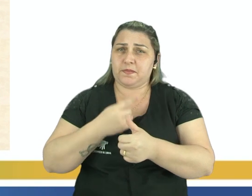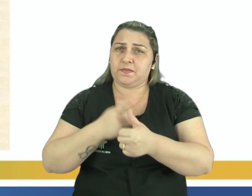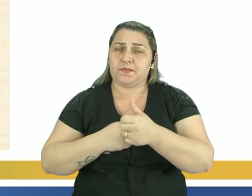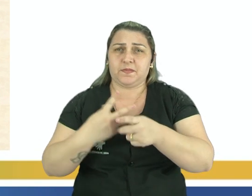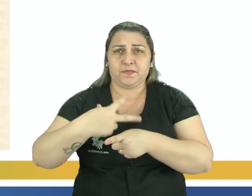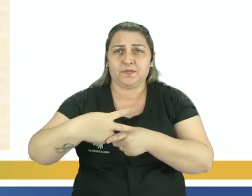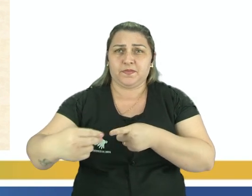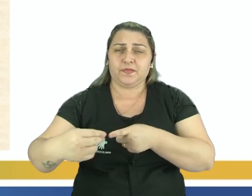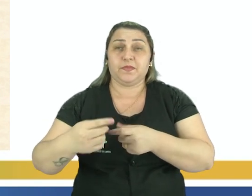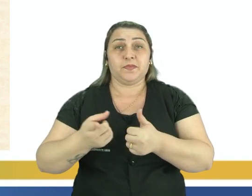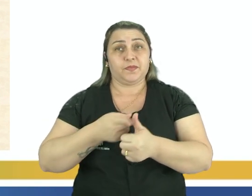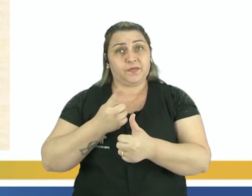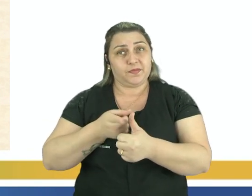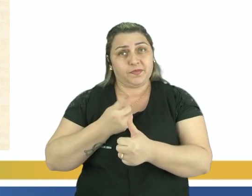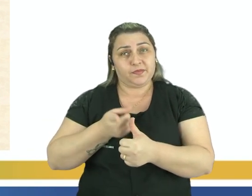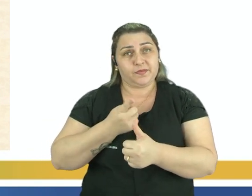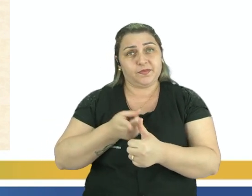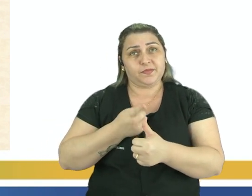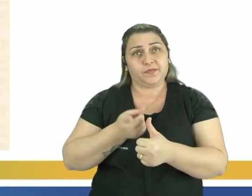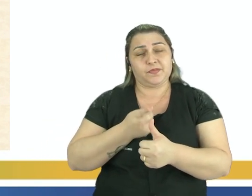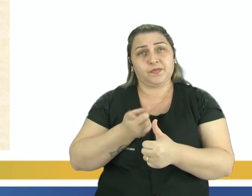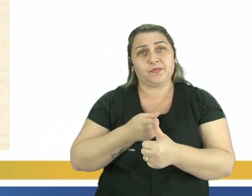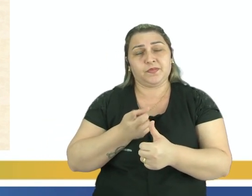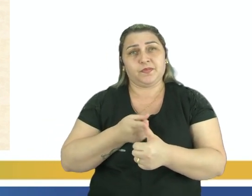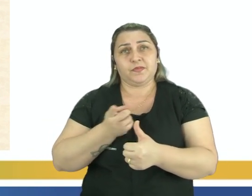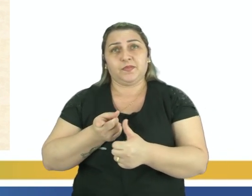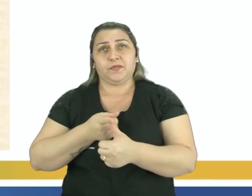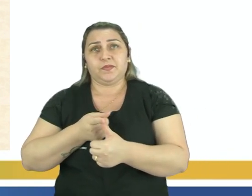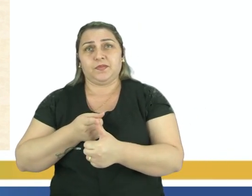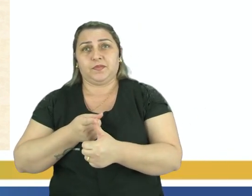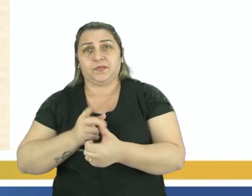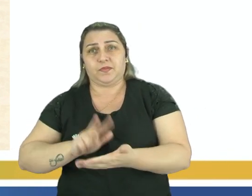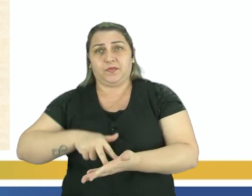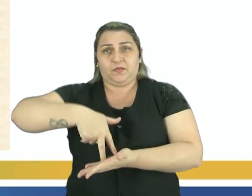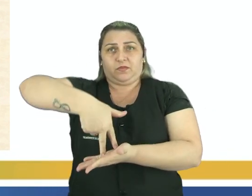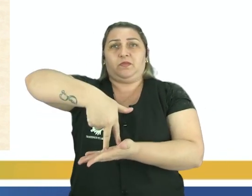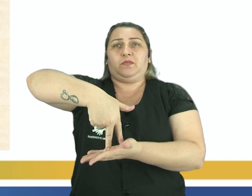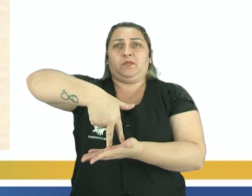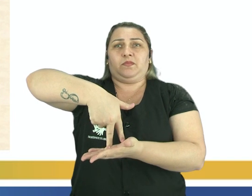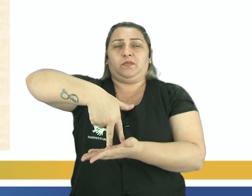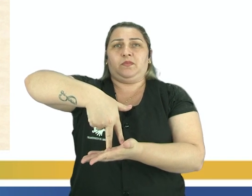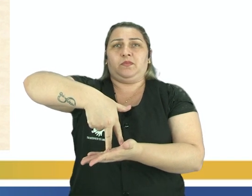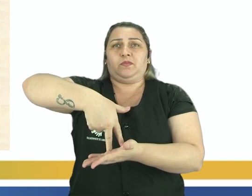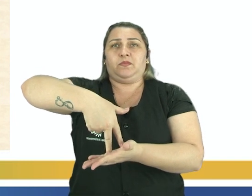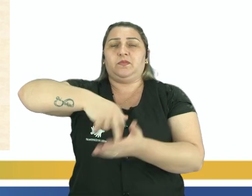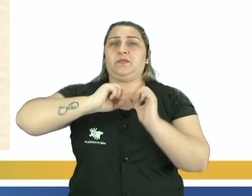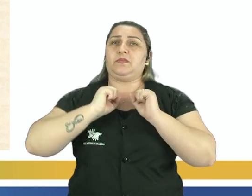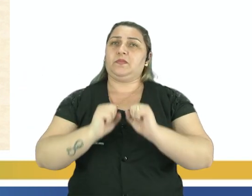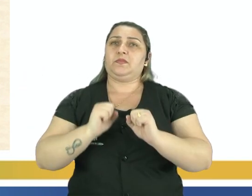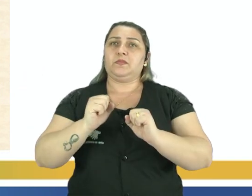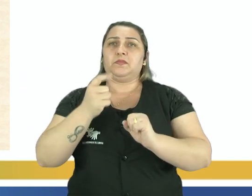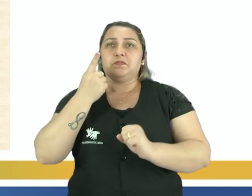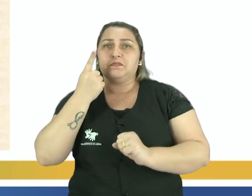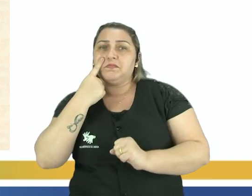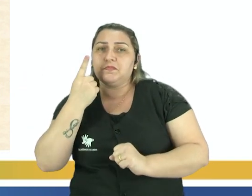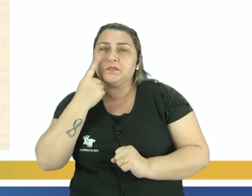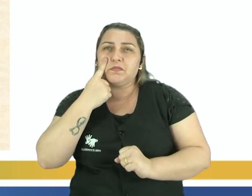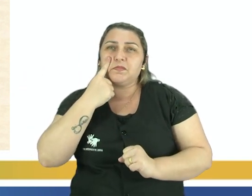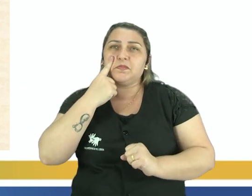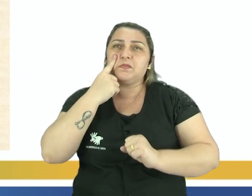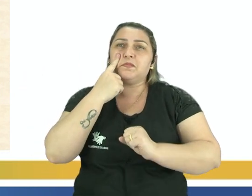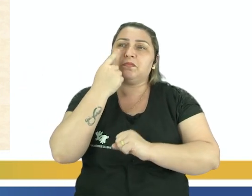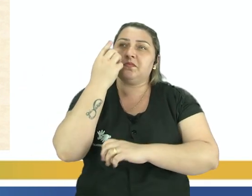do homem? Primeiramente, né, ao ele ficar de forma ereta e poder, né, observar o